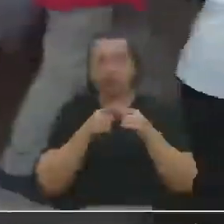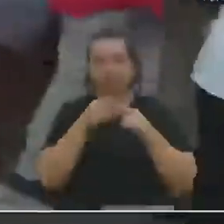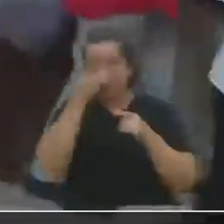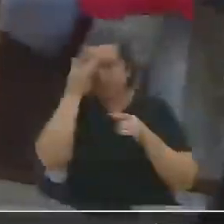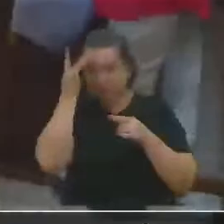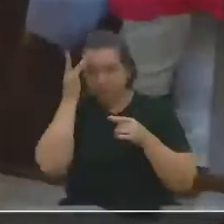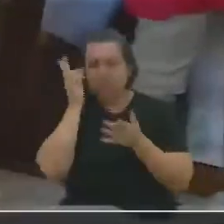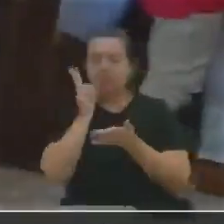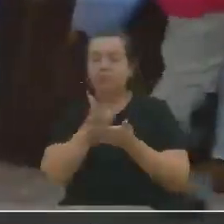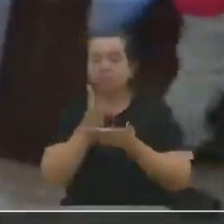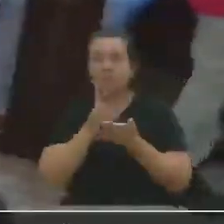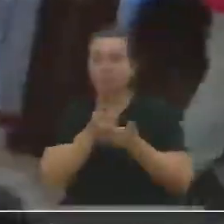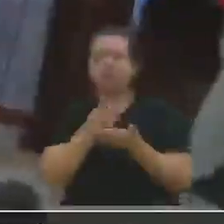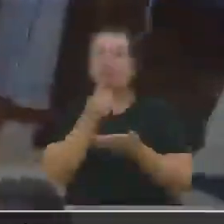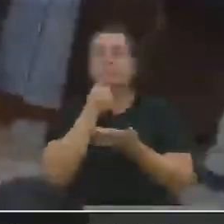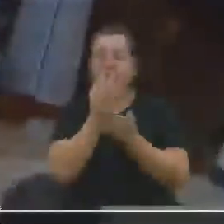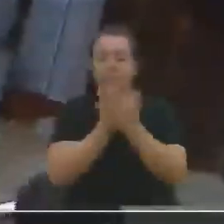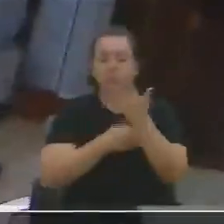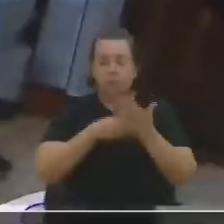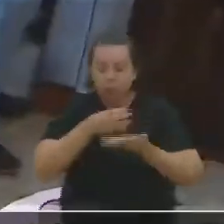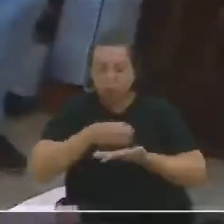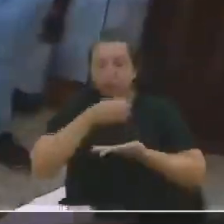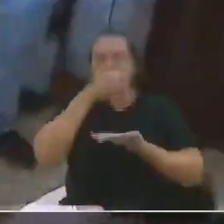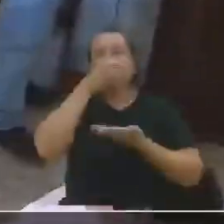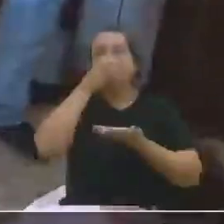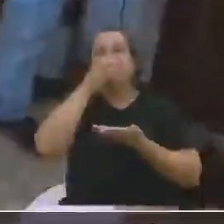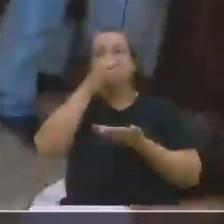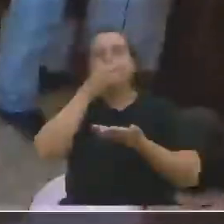do meu sangue